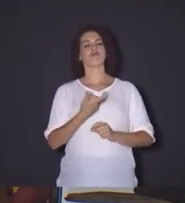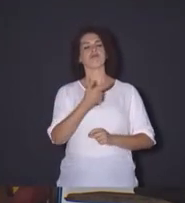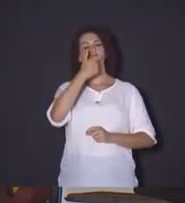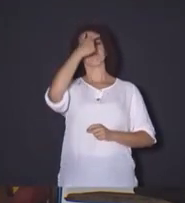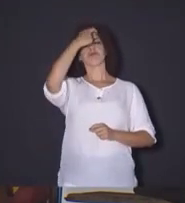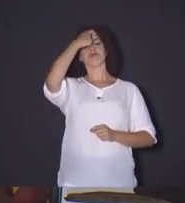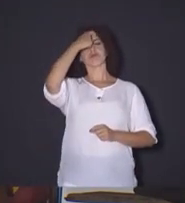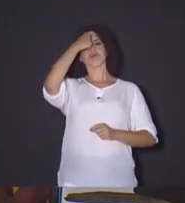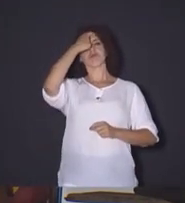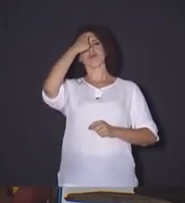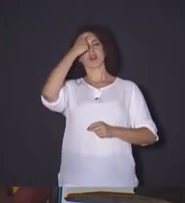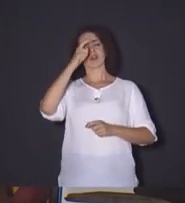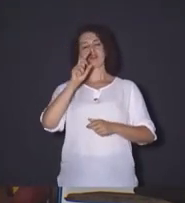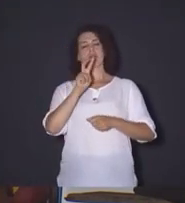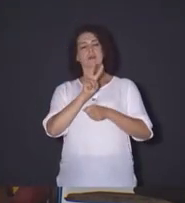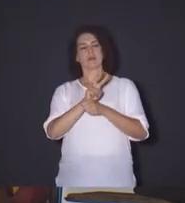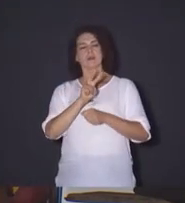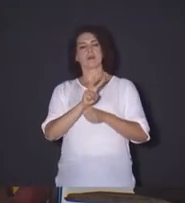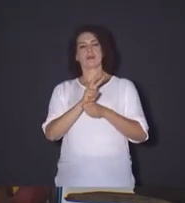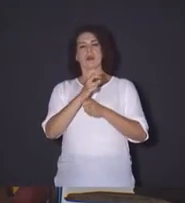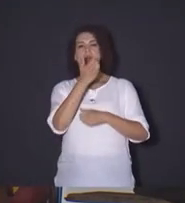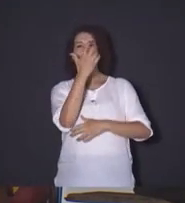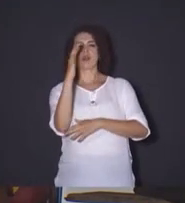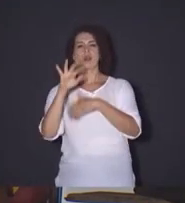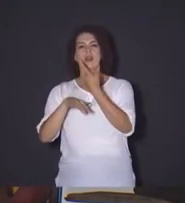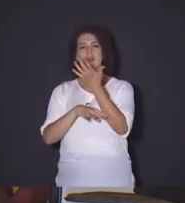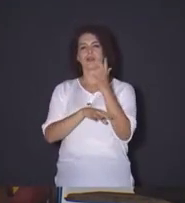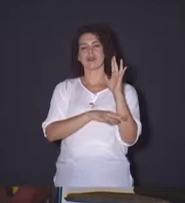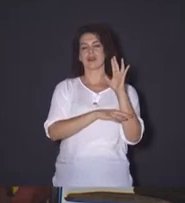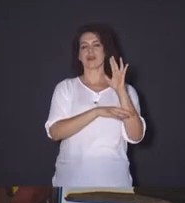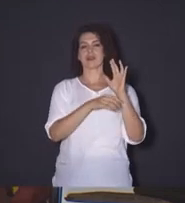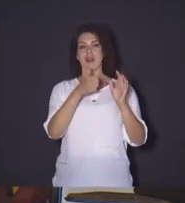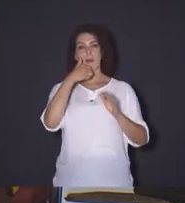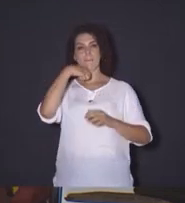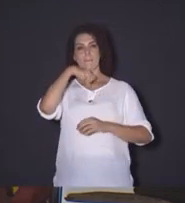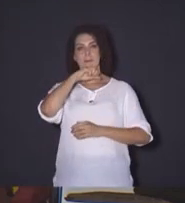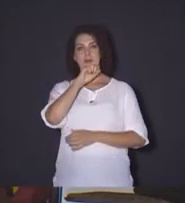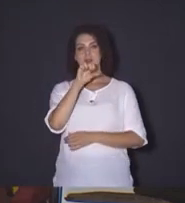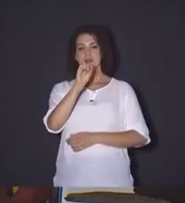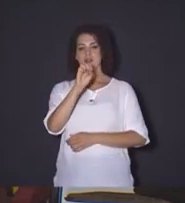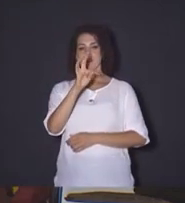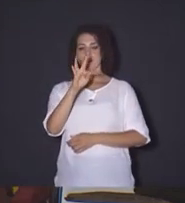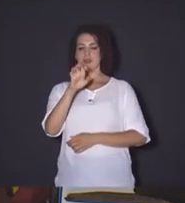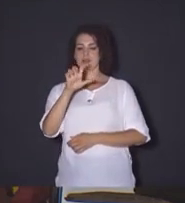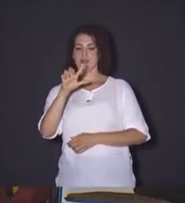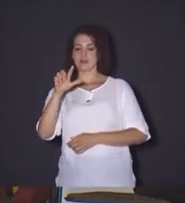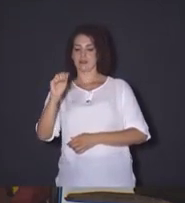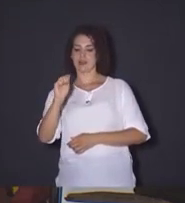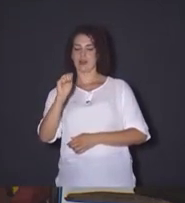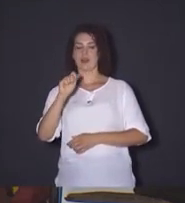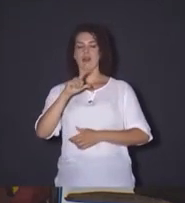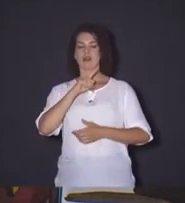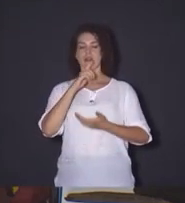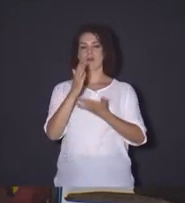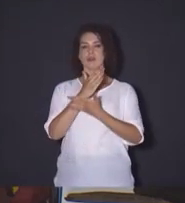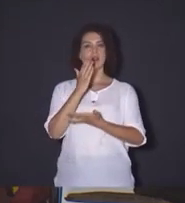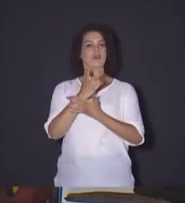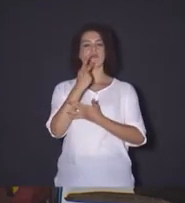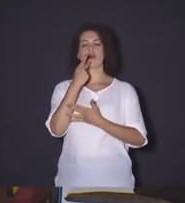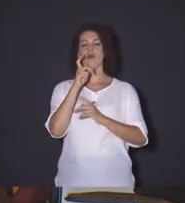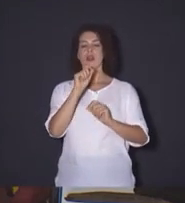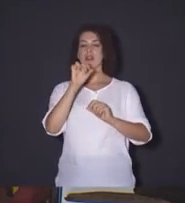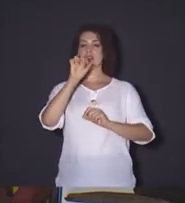da importância da natureza é uma estela tem um livro meu tempo é agora onde ela diz que se acabar a folha a cabo candomblé né